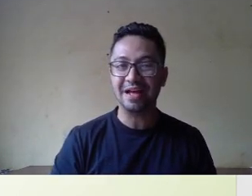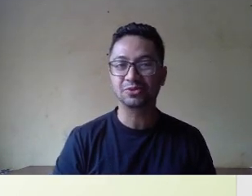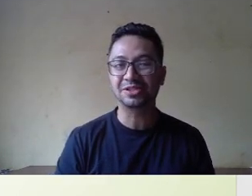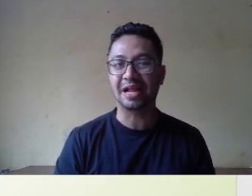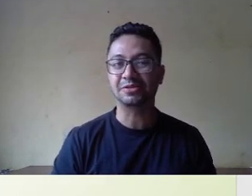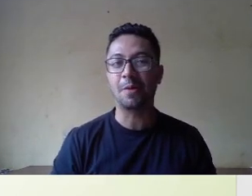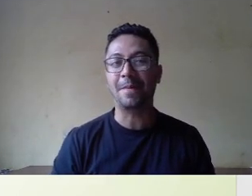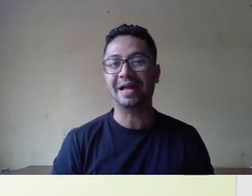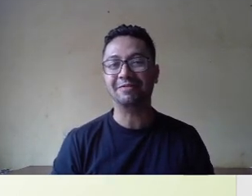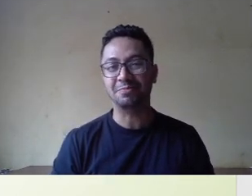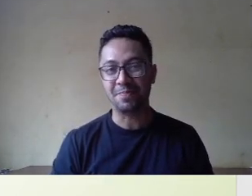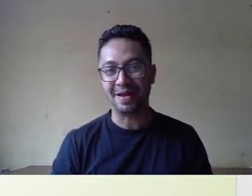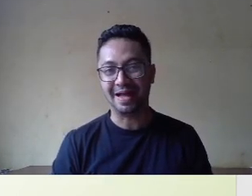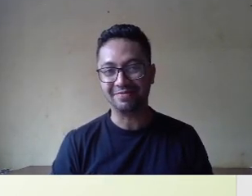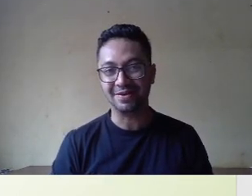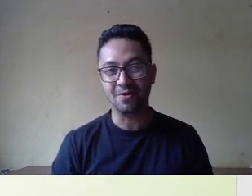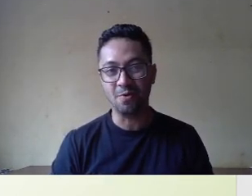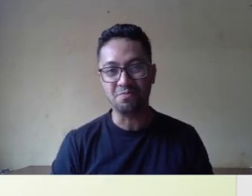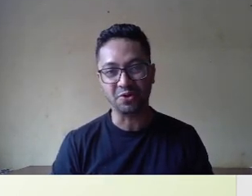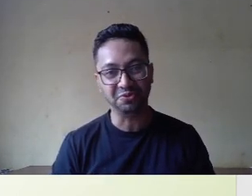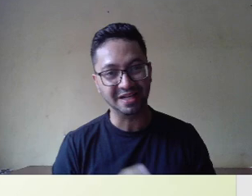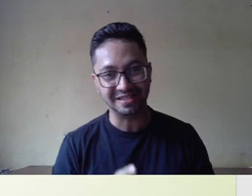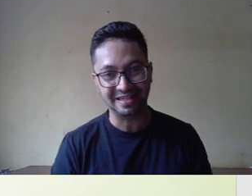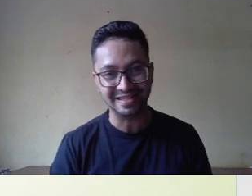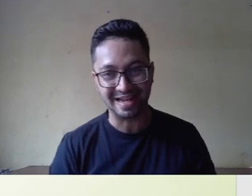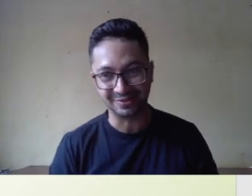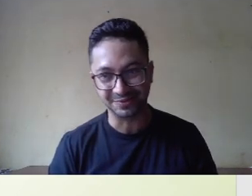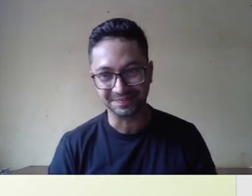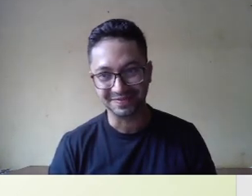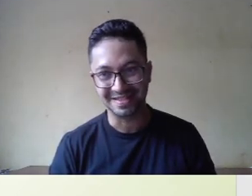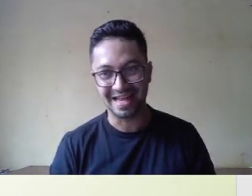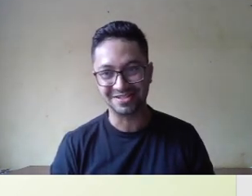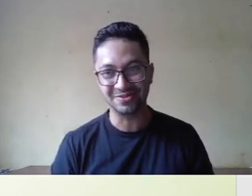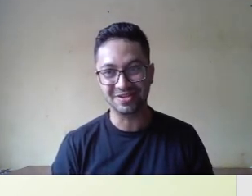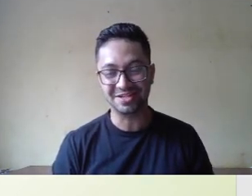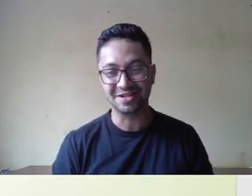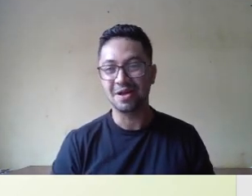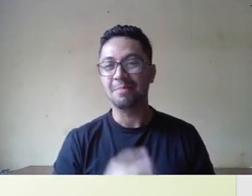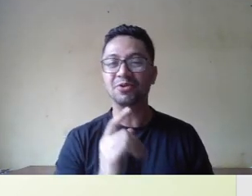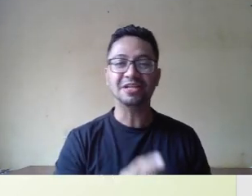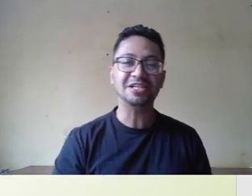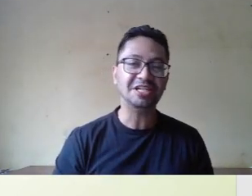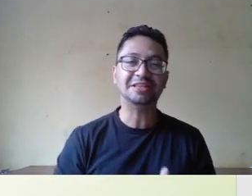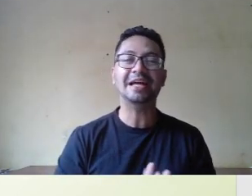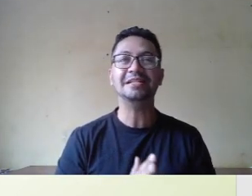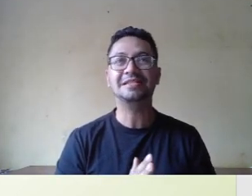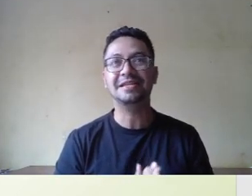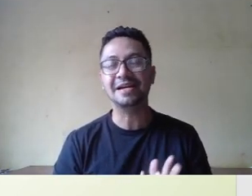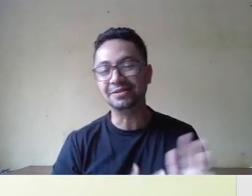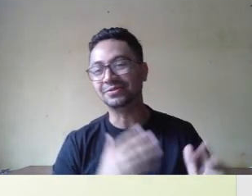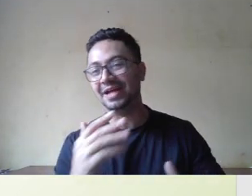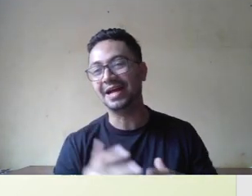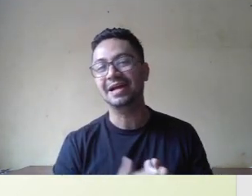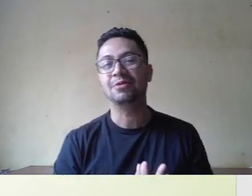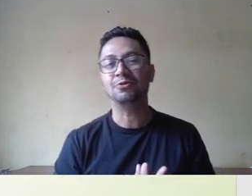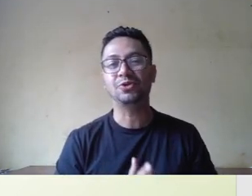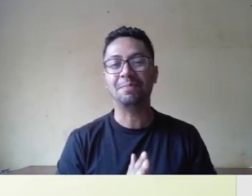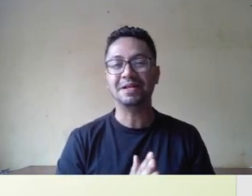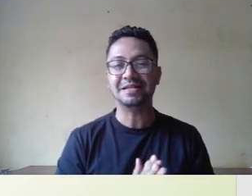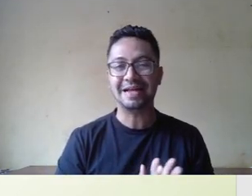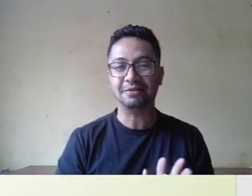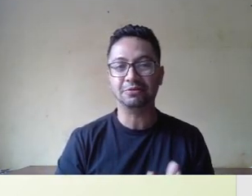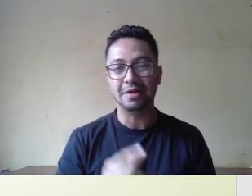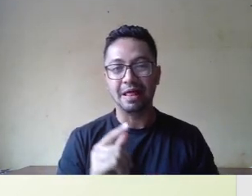literal versus tradução palavra por palavra ou português sinalizado. Certinho, gente? Muita gente que está iniciando, né, no